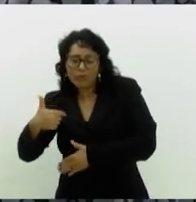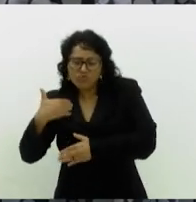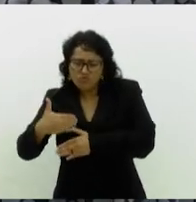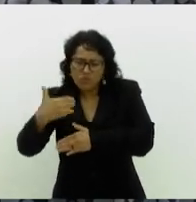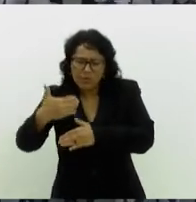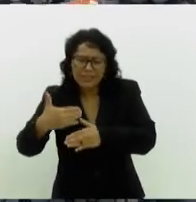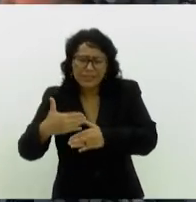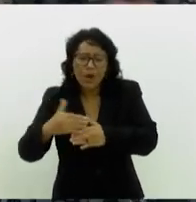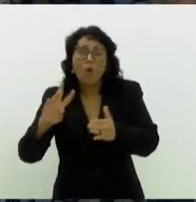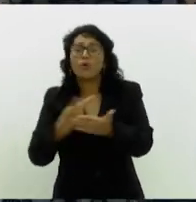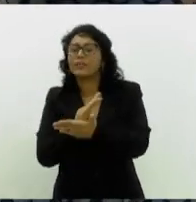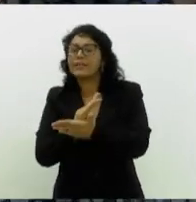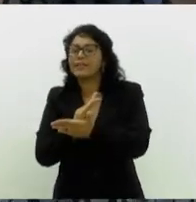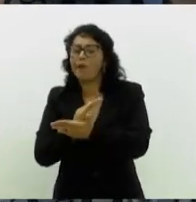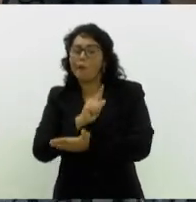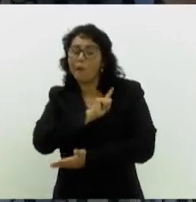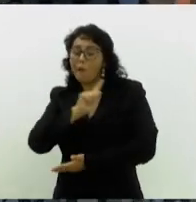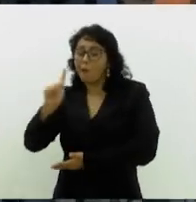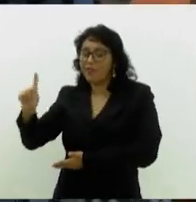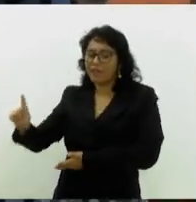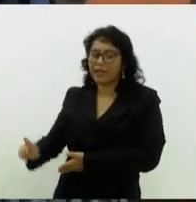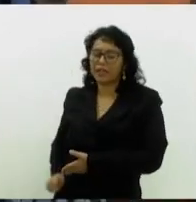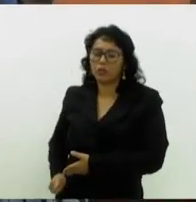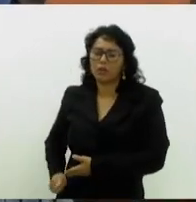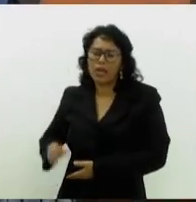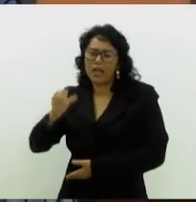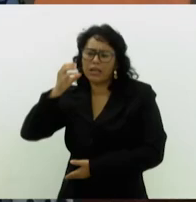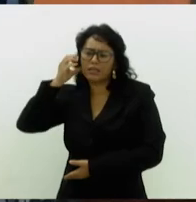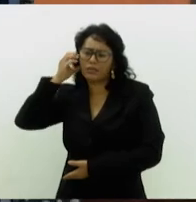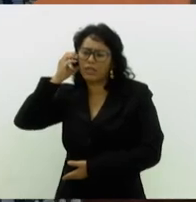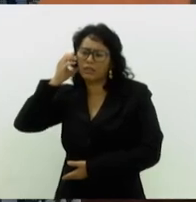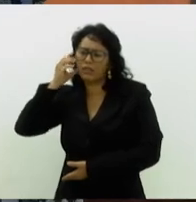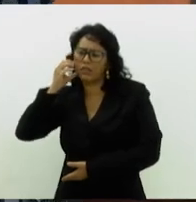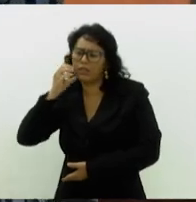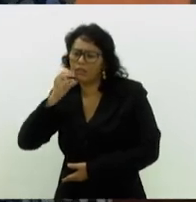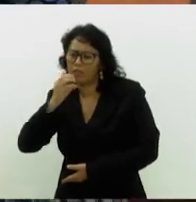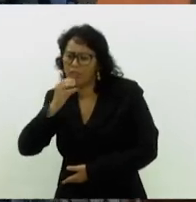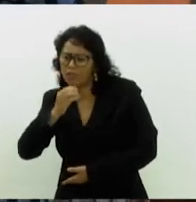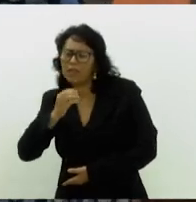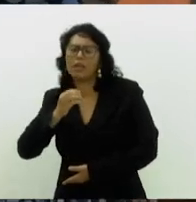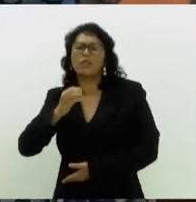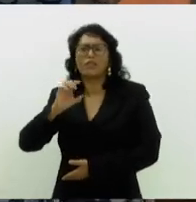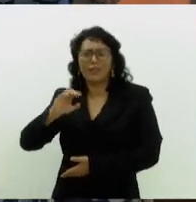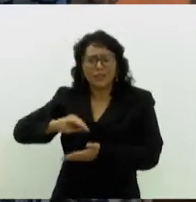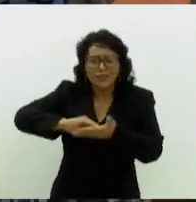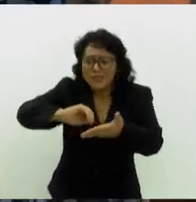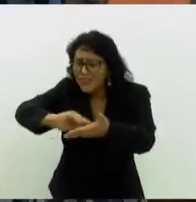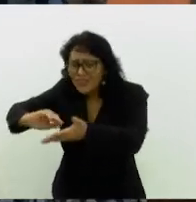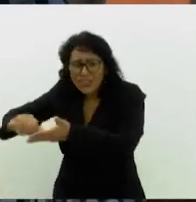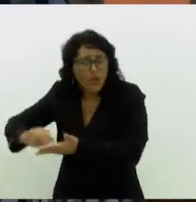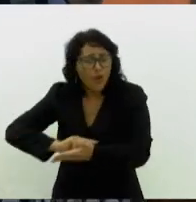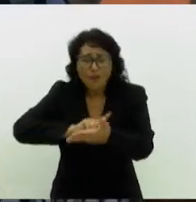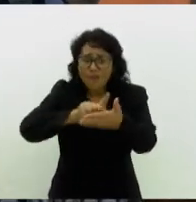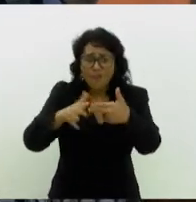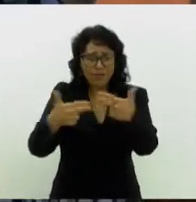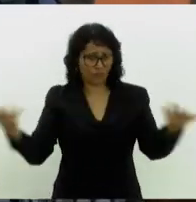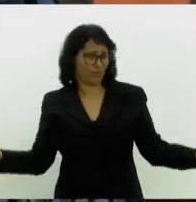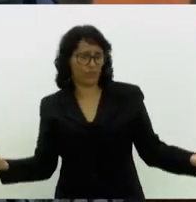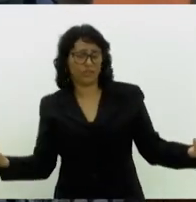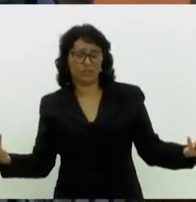Claudio Castro Desde o ano passado deixou de seguir esse calendário de recomposição de perdas é importante